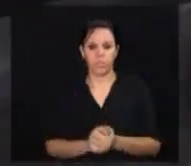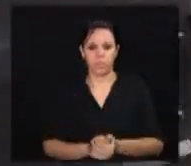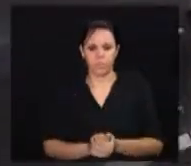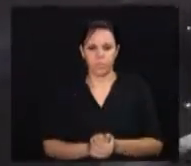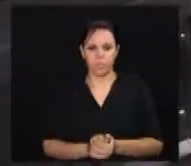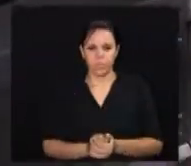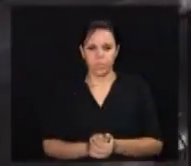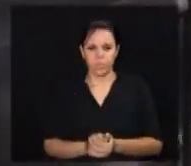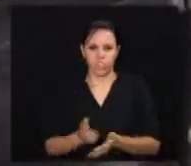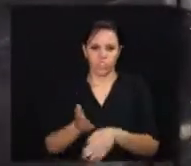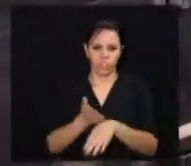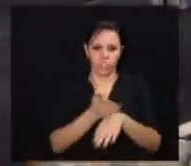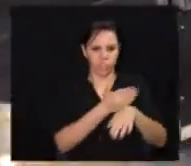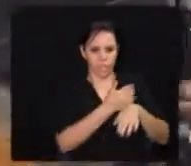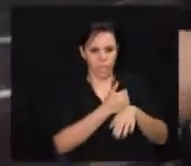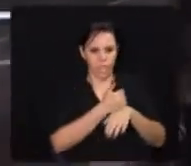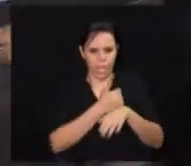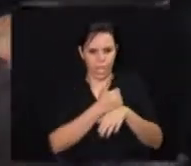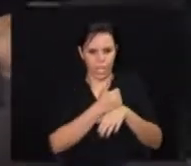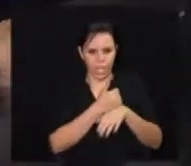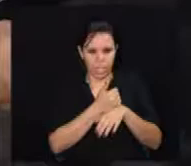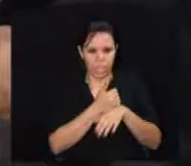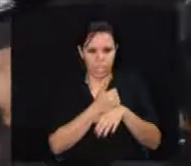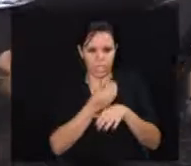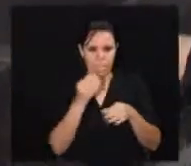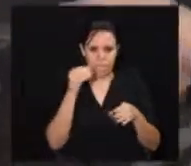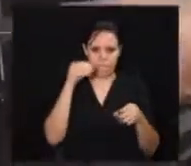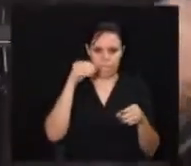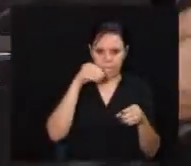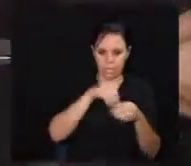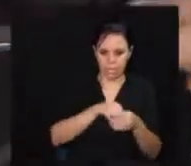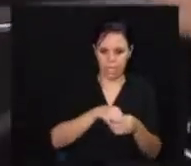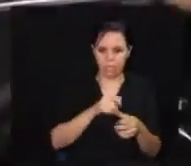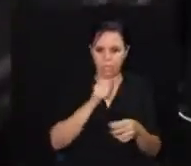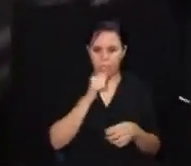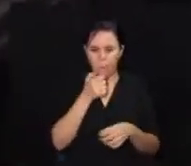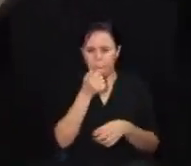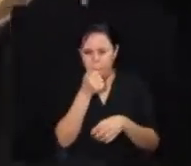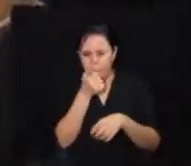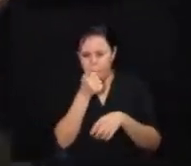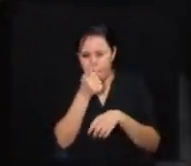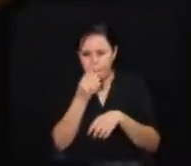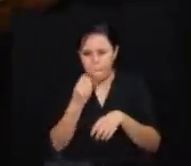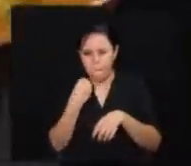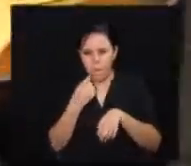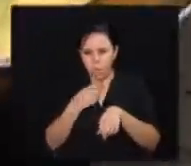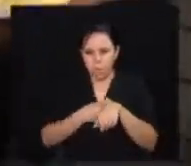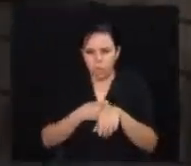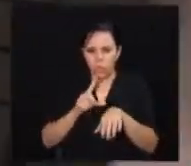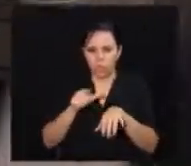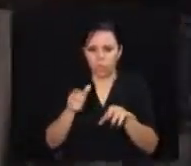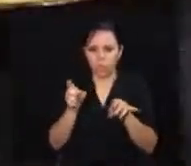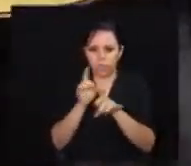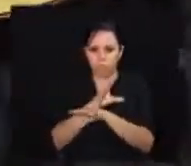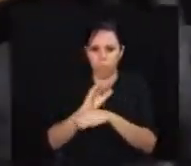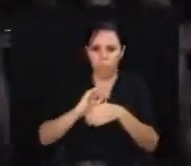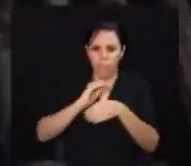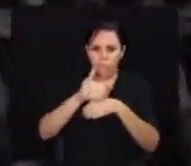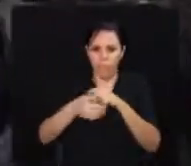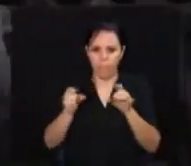ainda um pouco crua e joga ela na panela para finalizar o cozimento com ela no